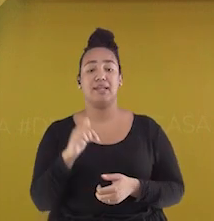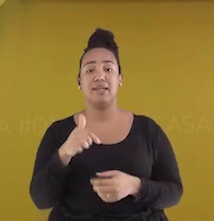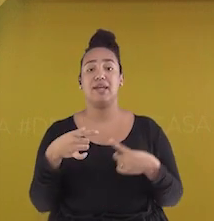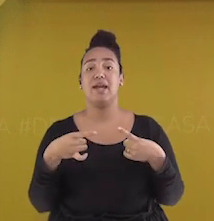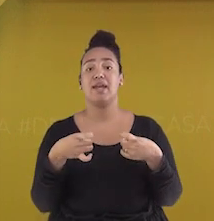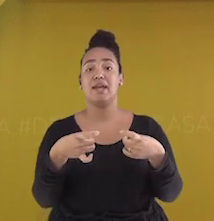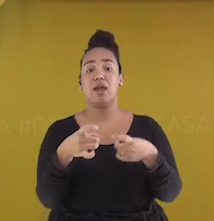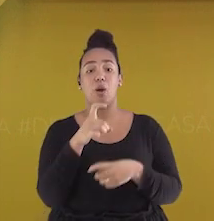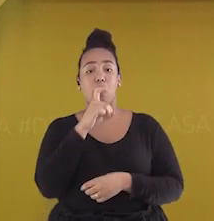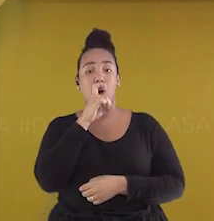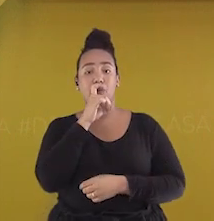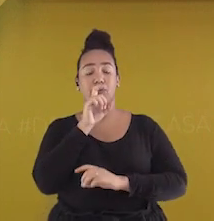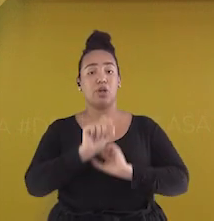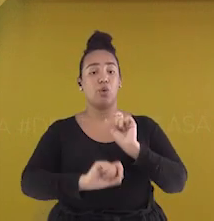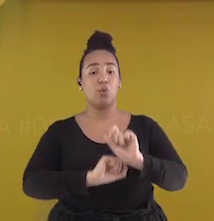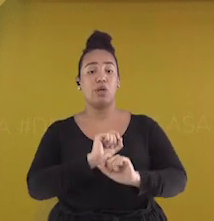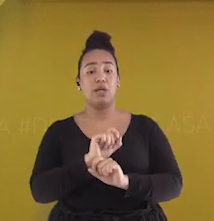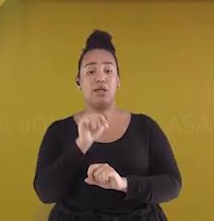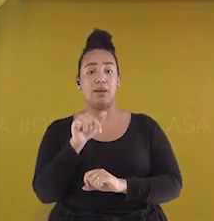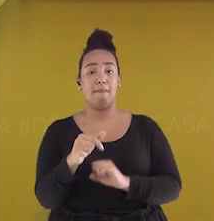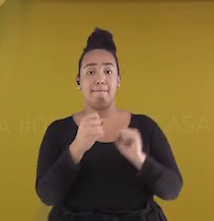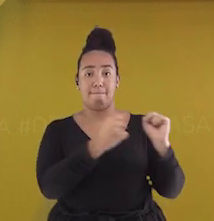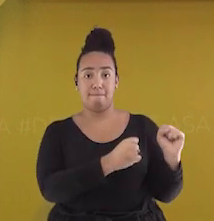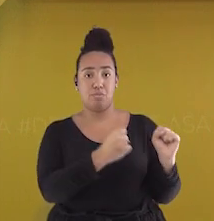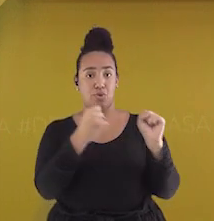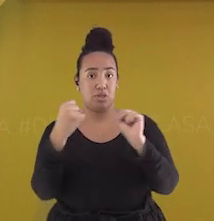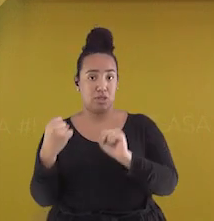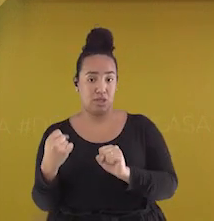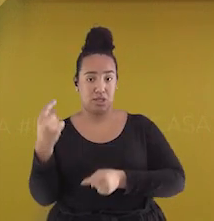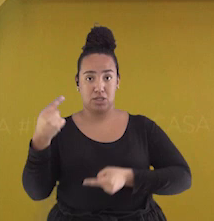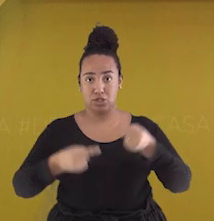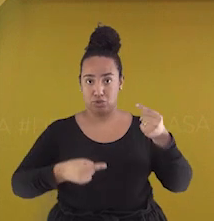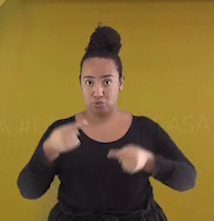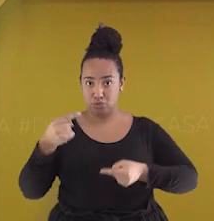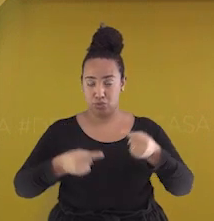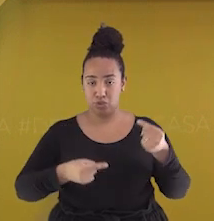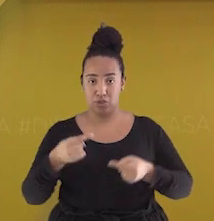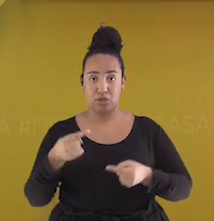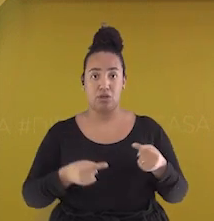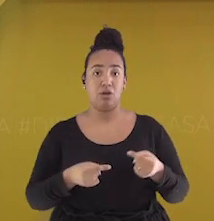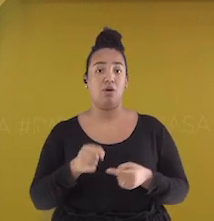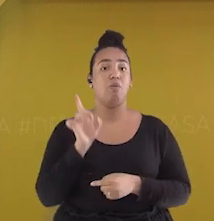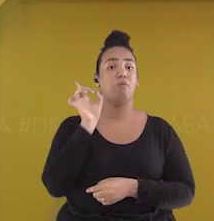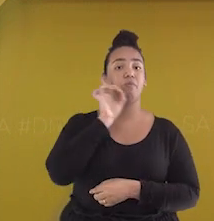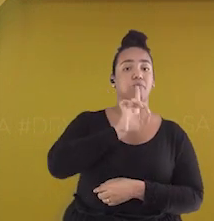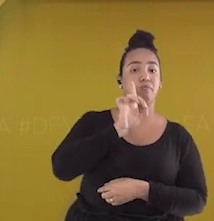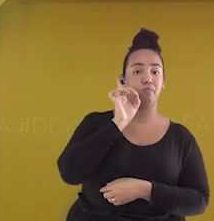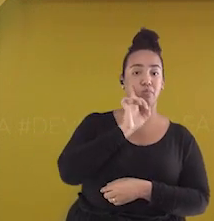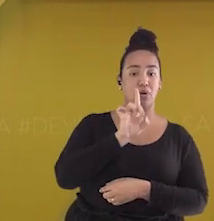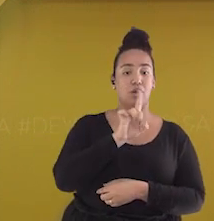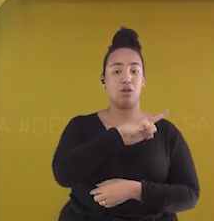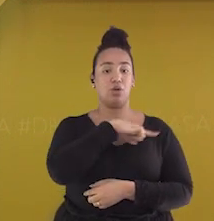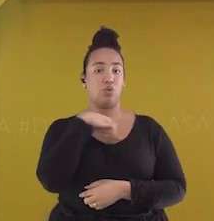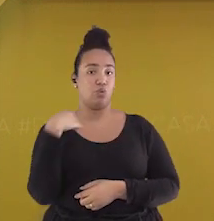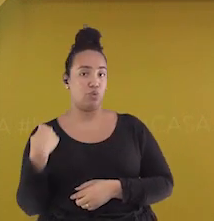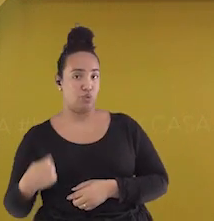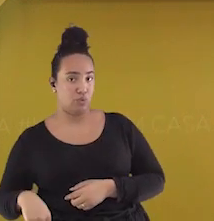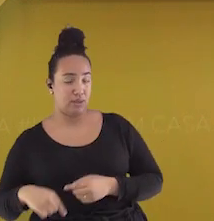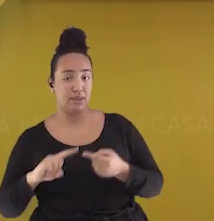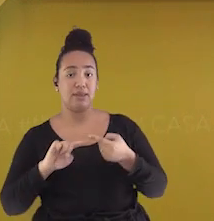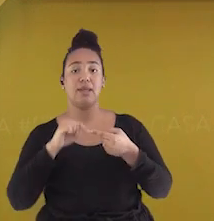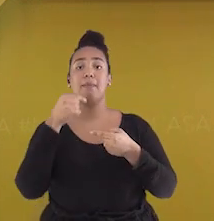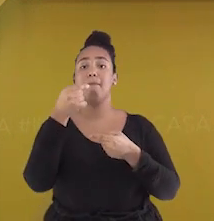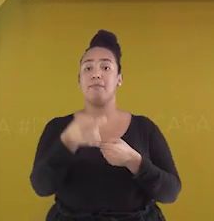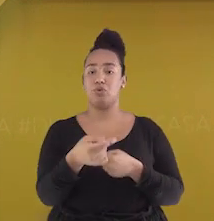Fria foi uma das disputas de poder entre os Estados Unidos e União Soviética, após a